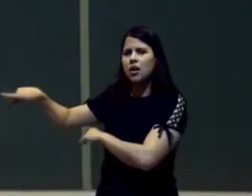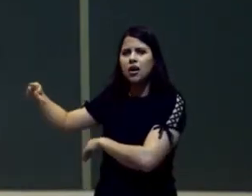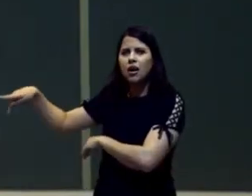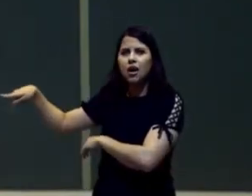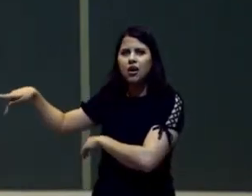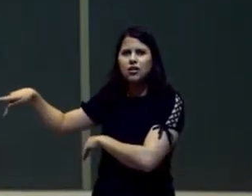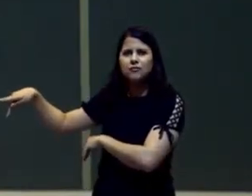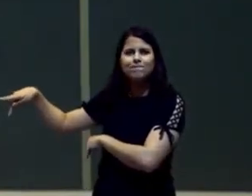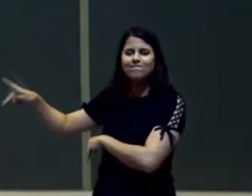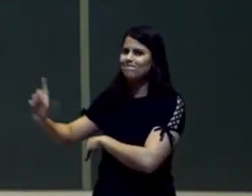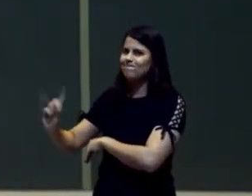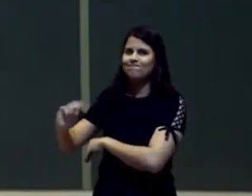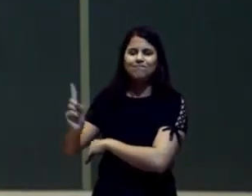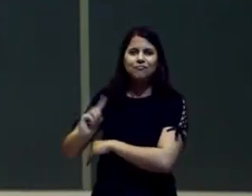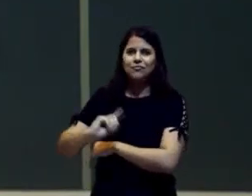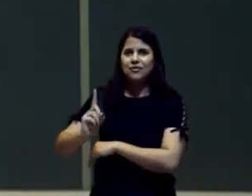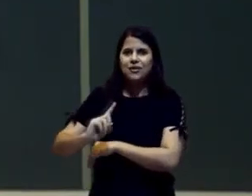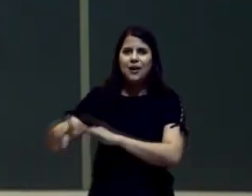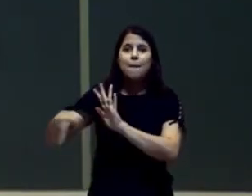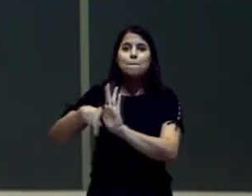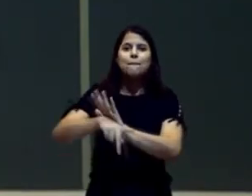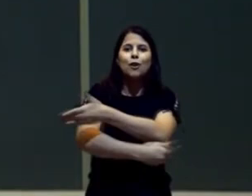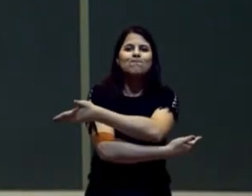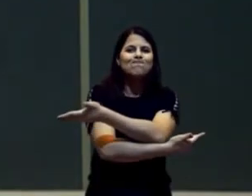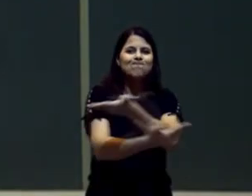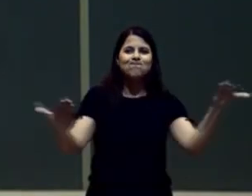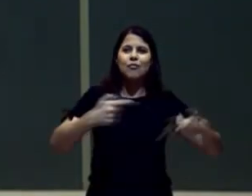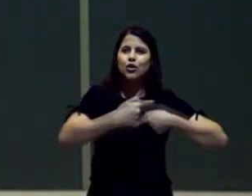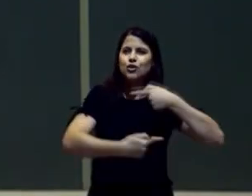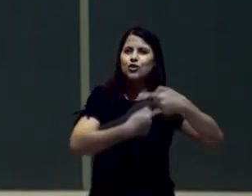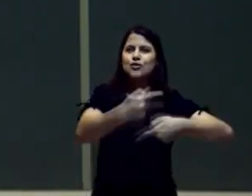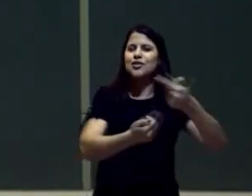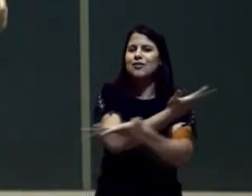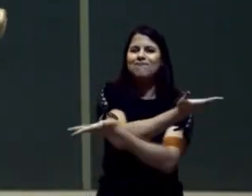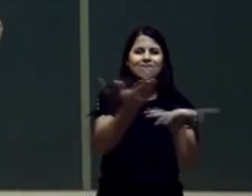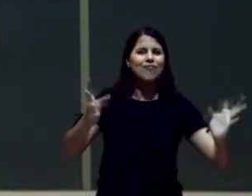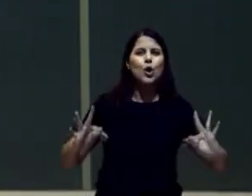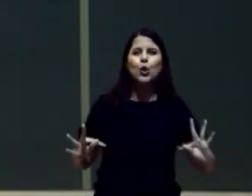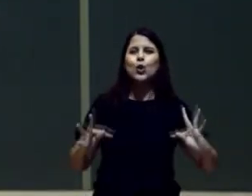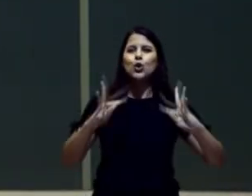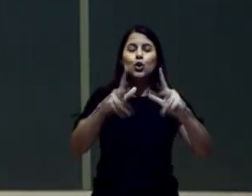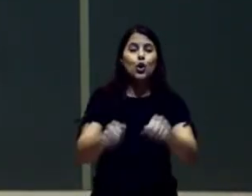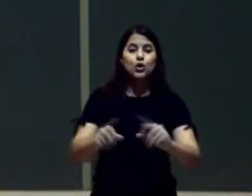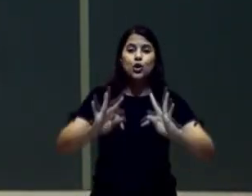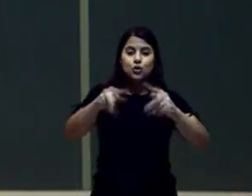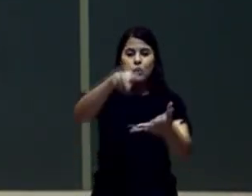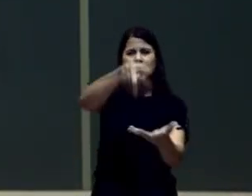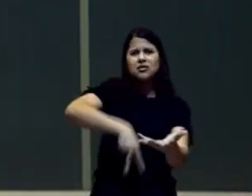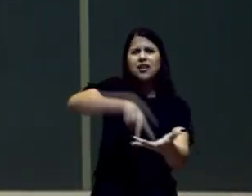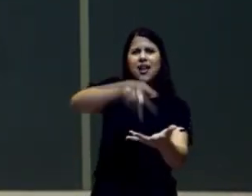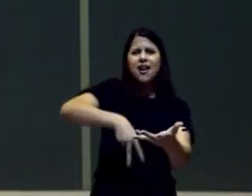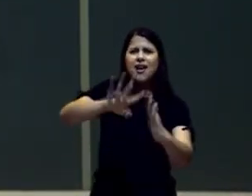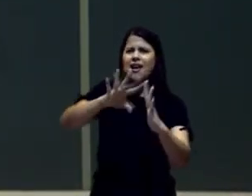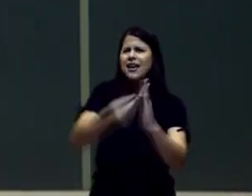para um homem, é para toda uma geração, é para todo um povo, é para toda uma igreja, é para